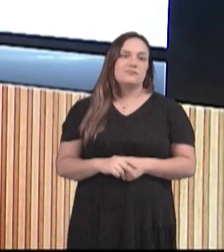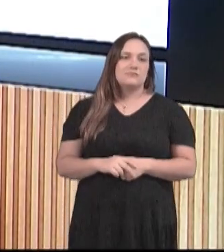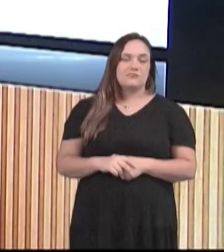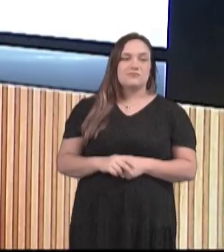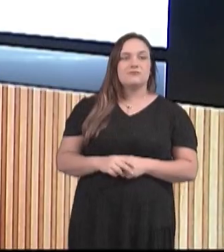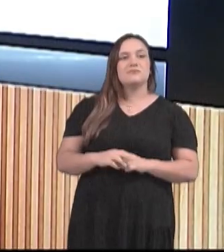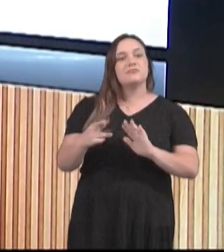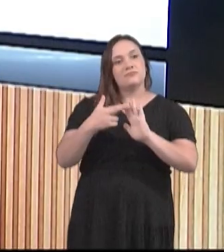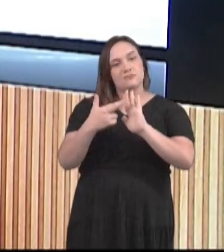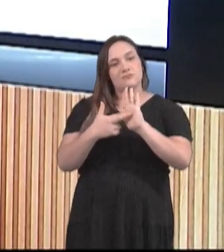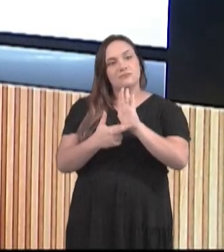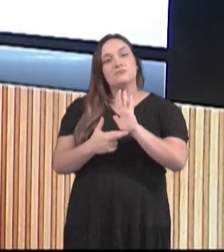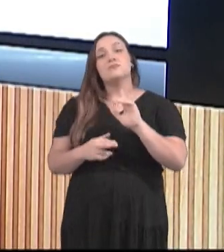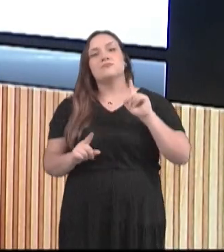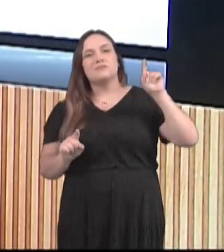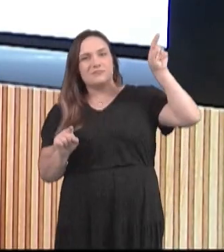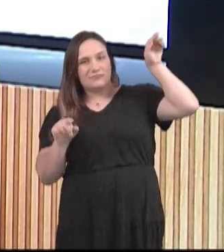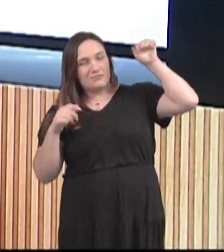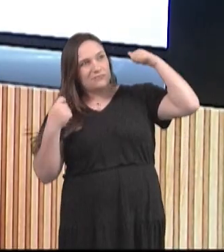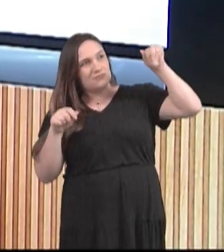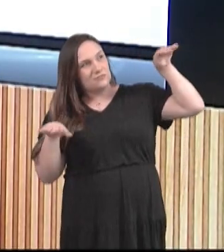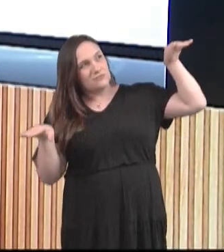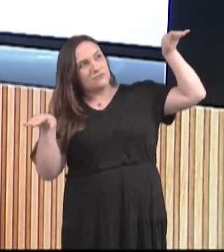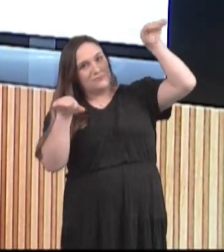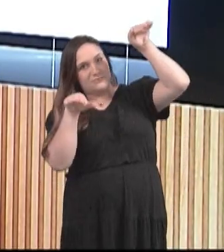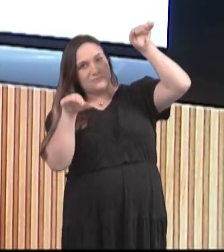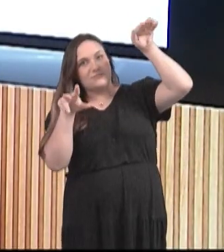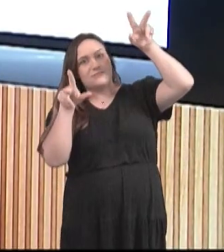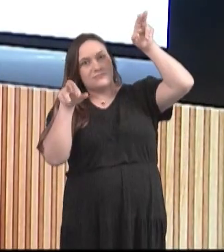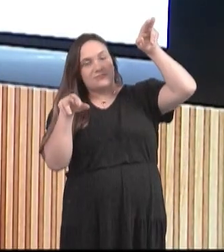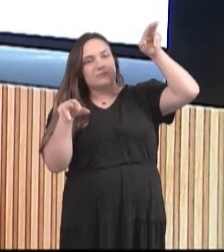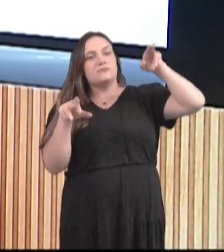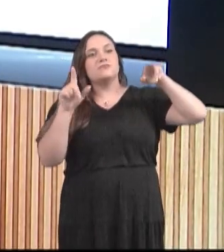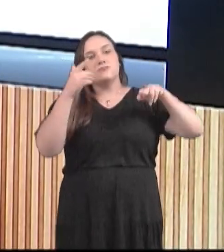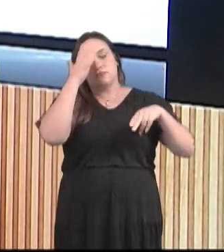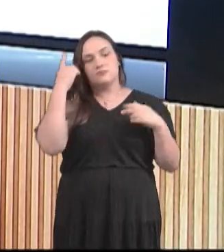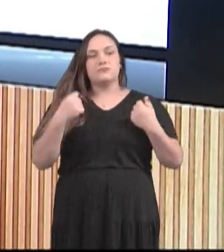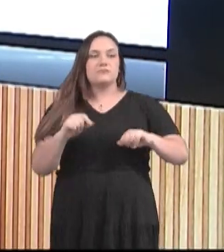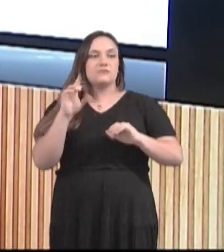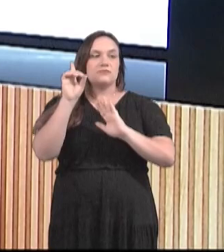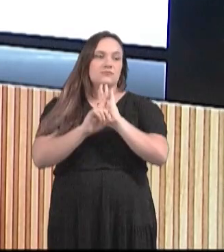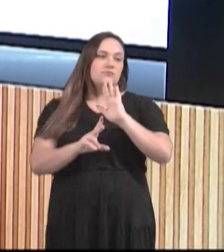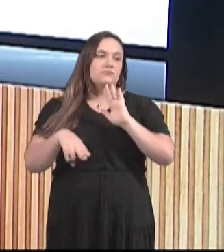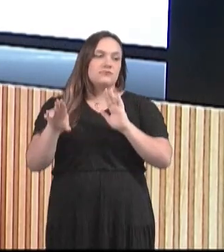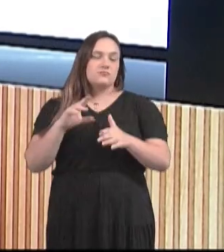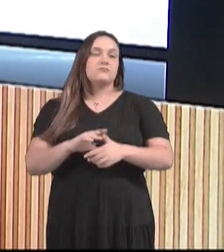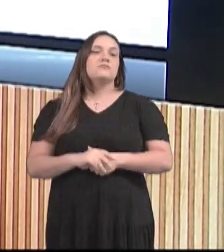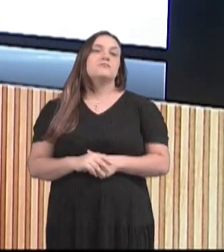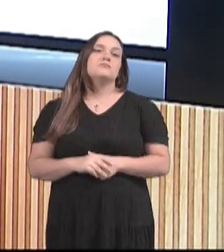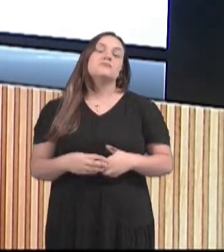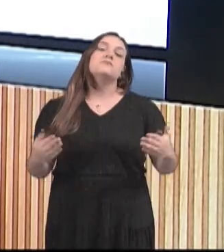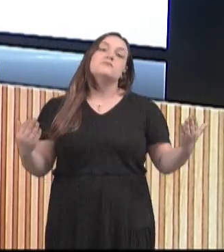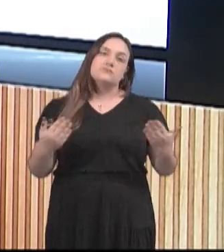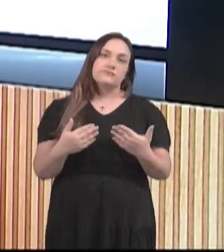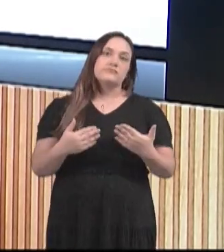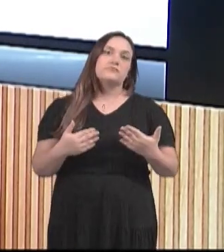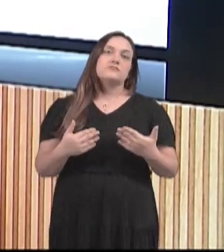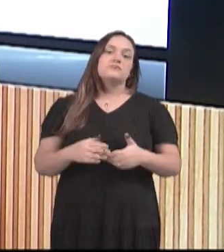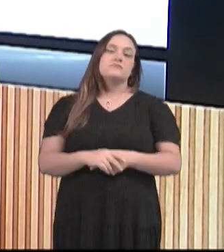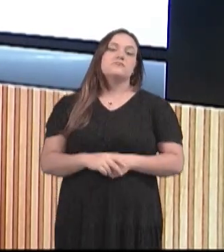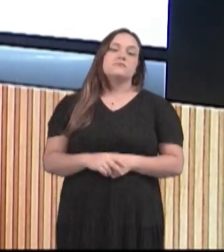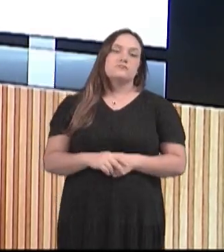essa normativa federal, que é importante para as pessoas que precisam exercer seus direitos, que na legislação estadual também tenham